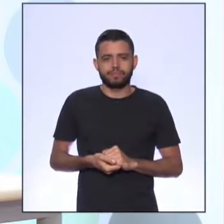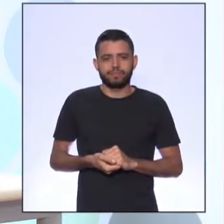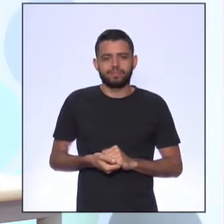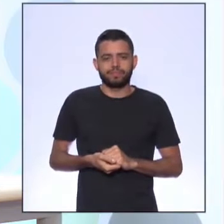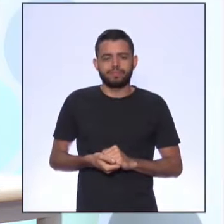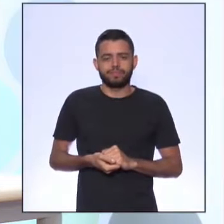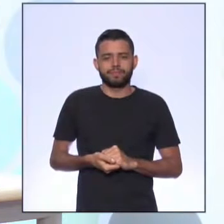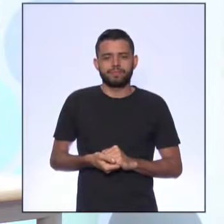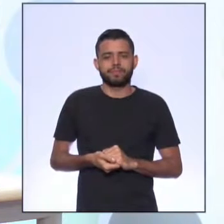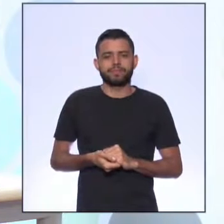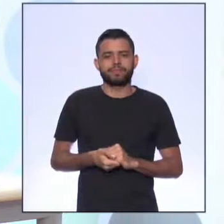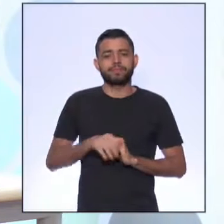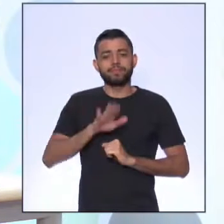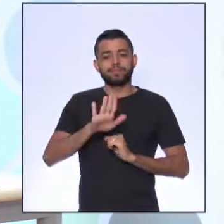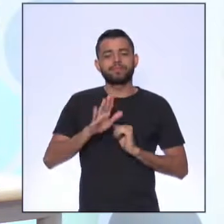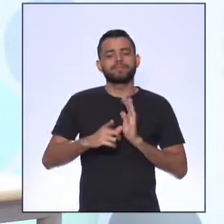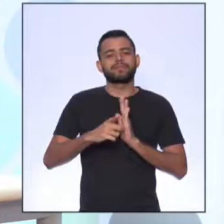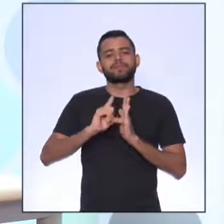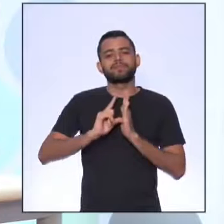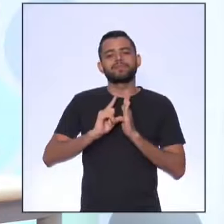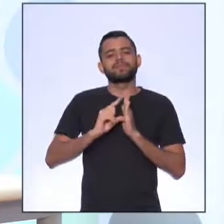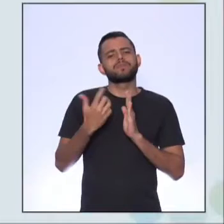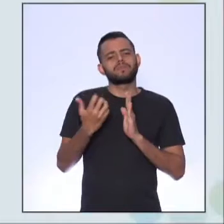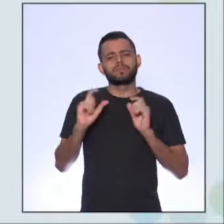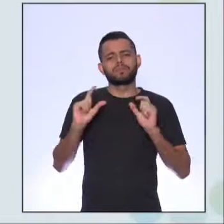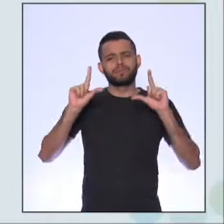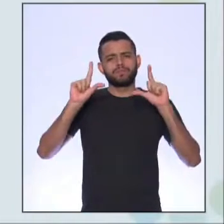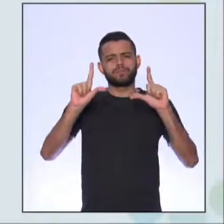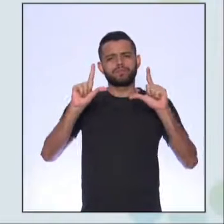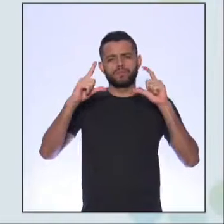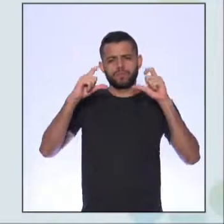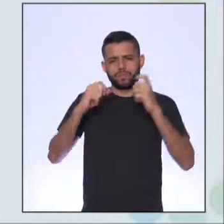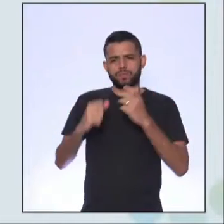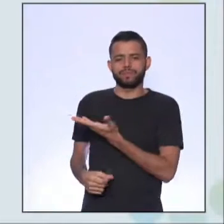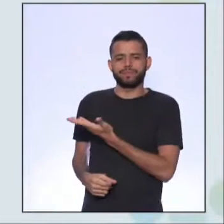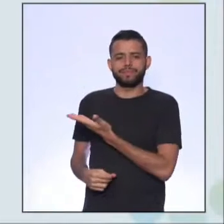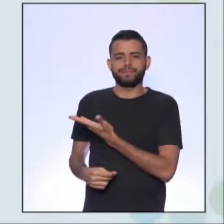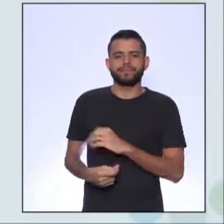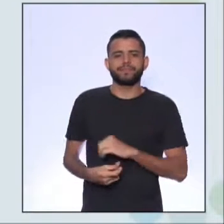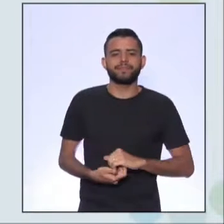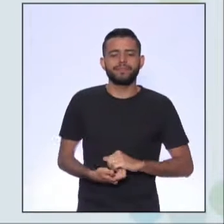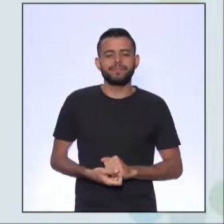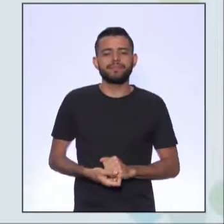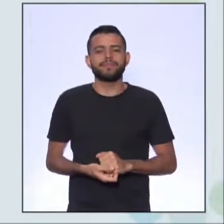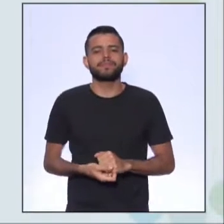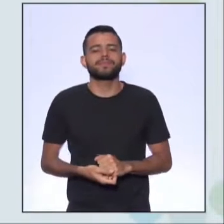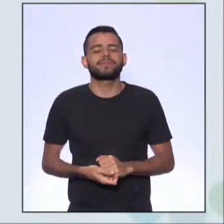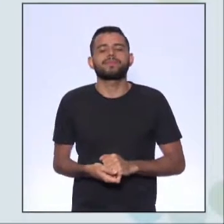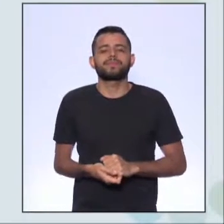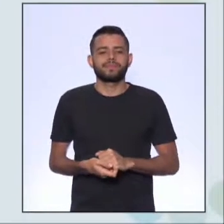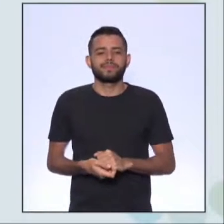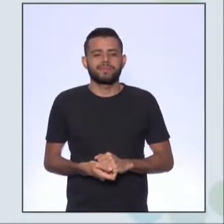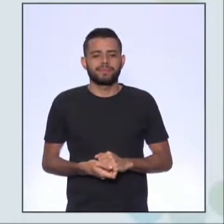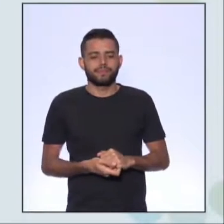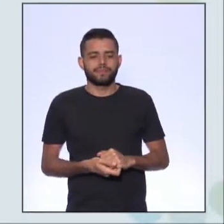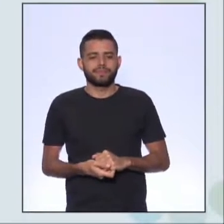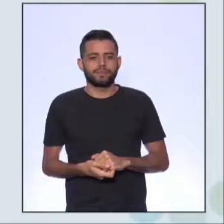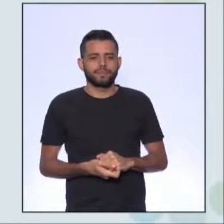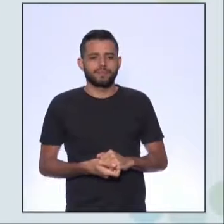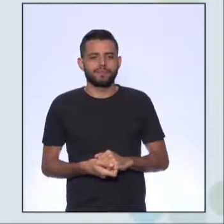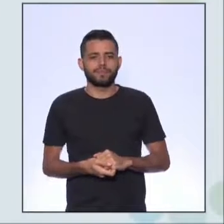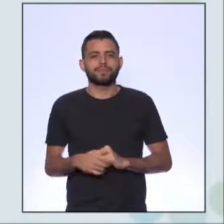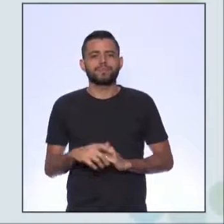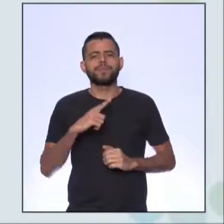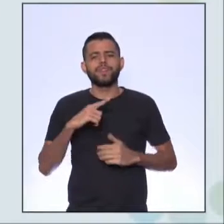Tá? Antes disso, eu gostaria de colocar algumas imagens para vocês. Tá? Nessas imagens aqui, tá, eu tenho um